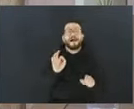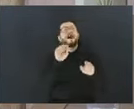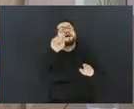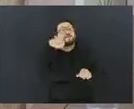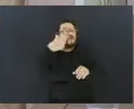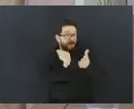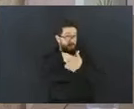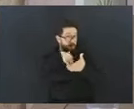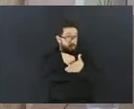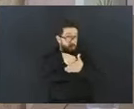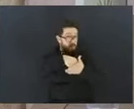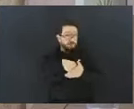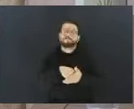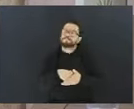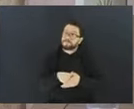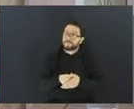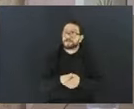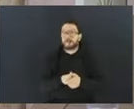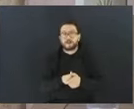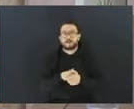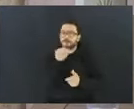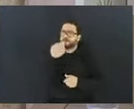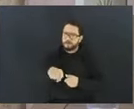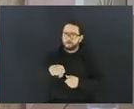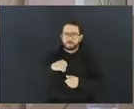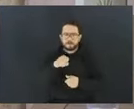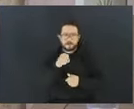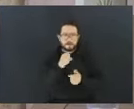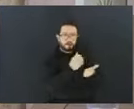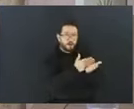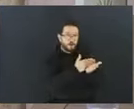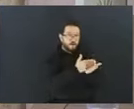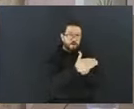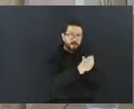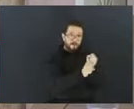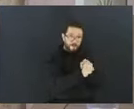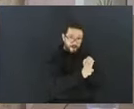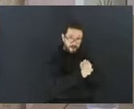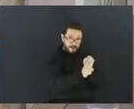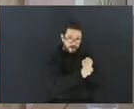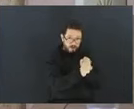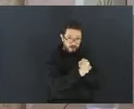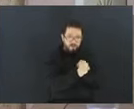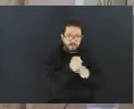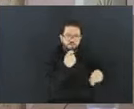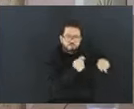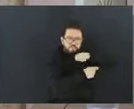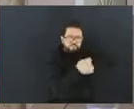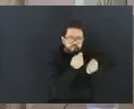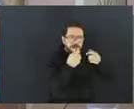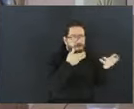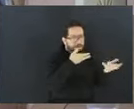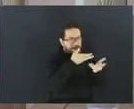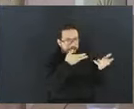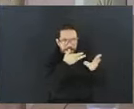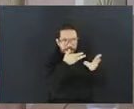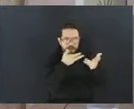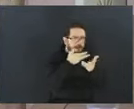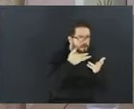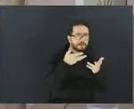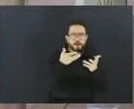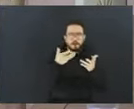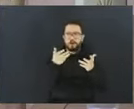Sim, no início do ano notamos um certo acirramento e rivalidade entre as torcidas e alguns confrontos